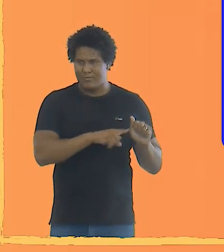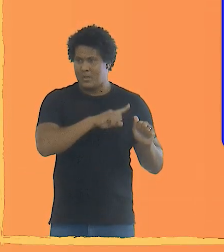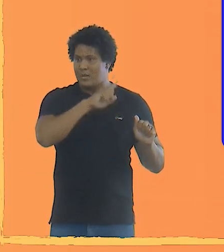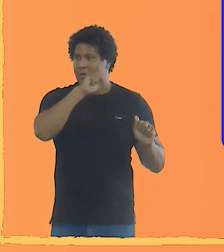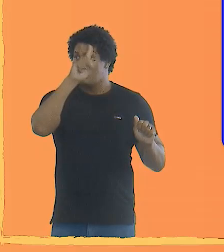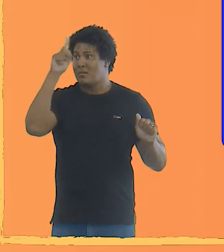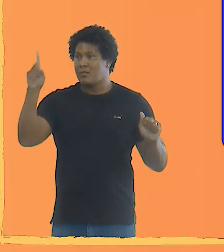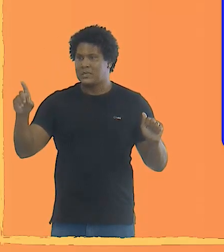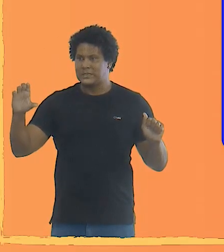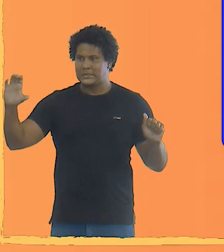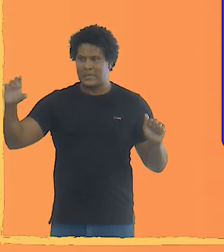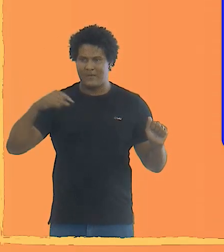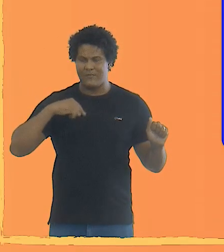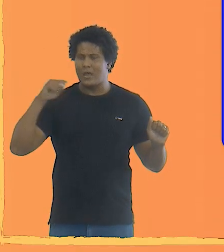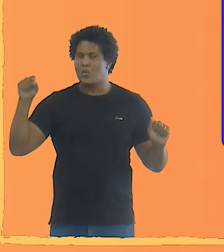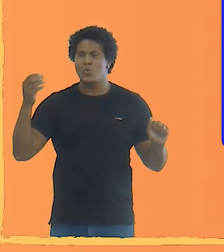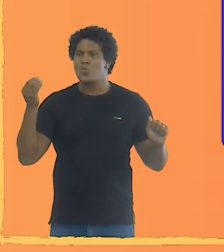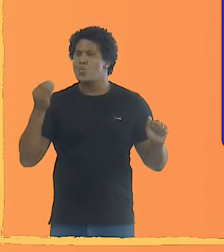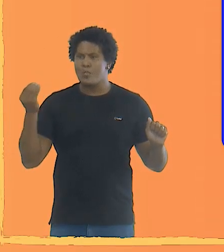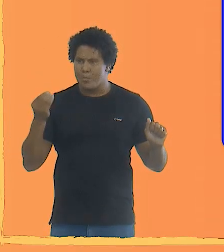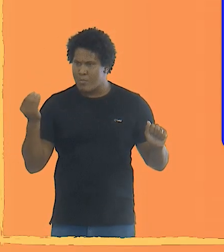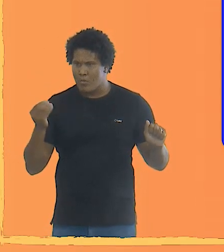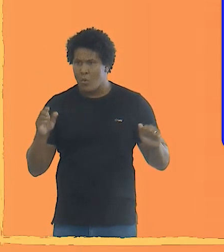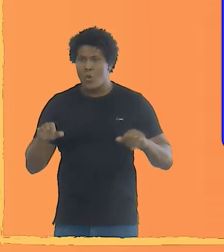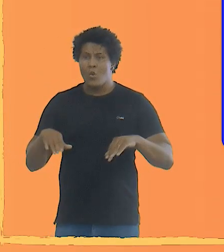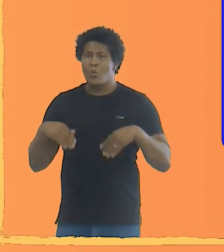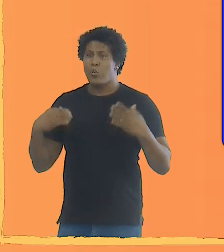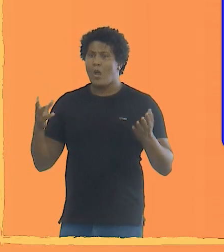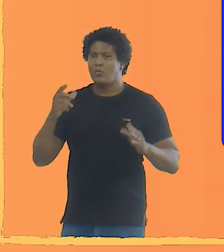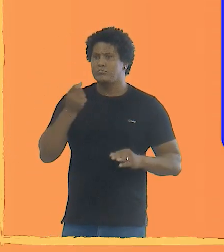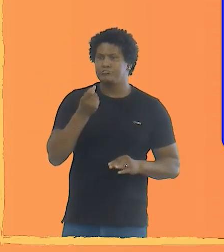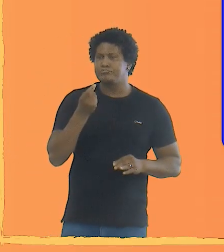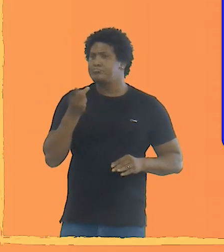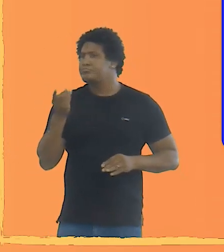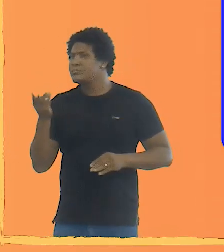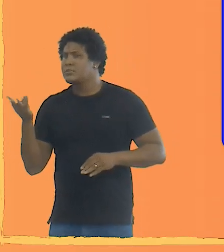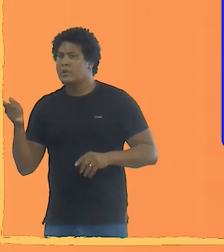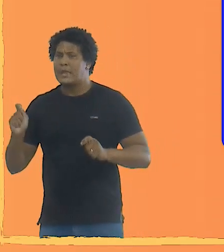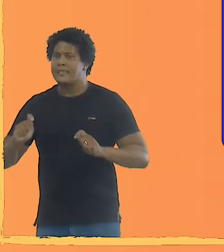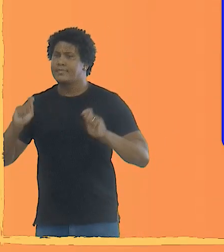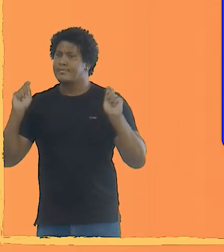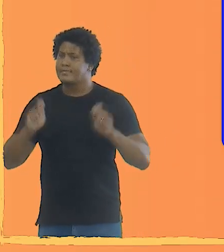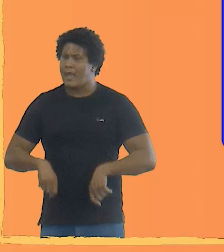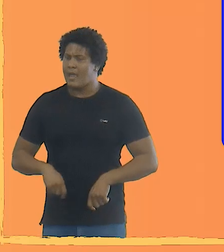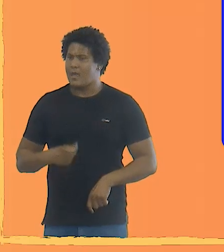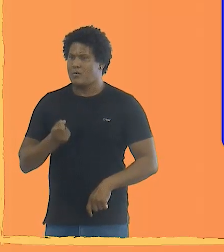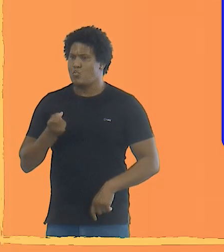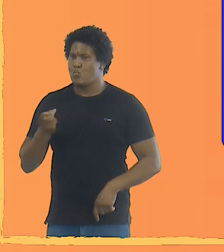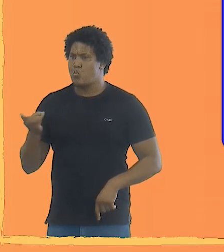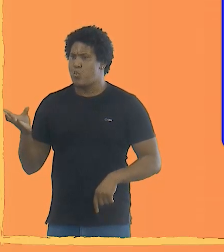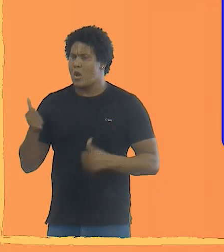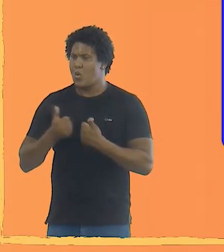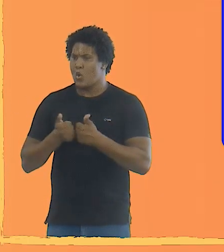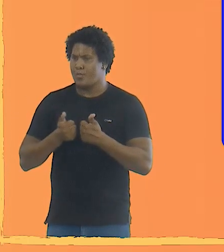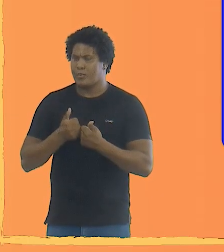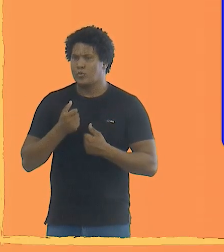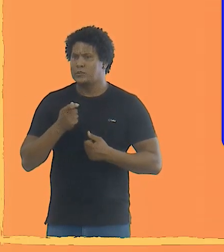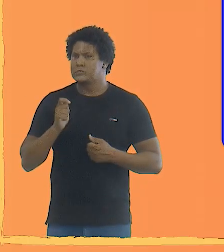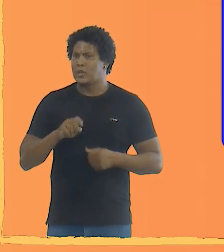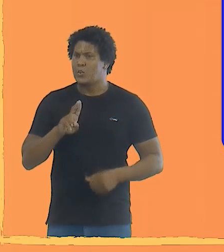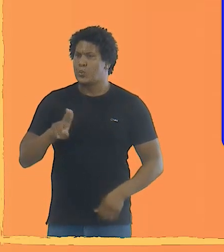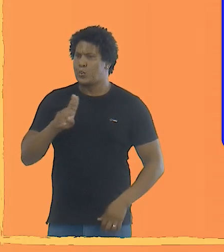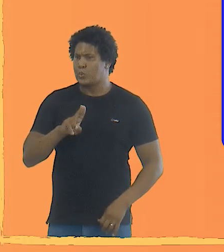C. Qual é o número possível de trajetos distintos que ele poderá fazer? Pessoal, essa